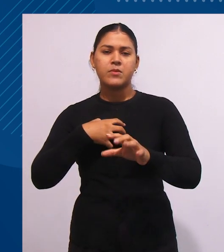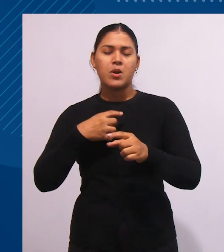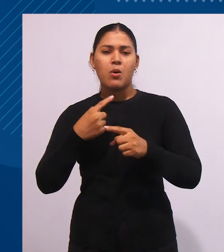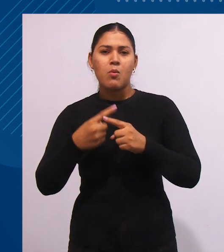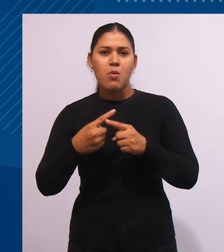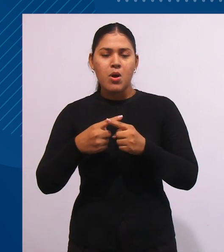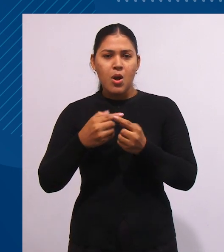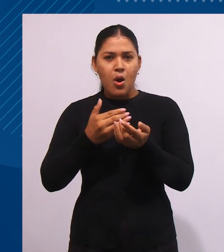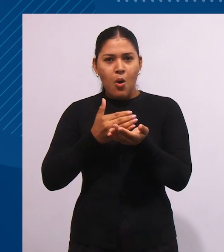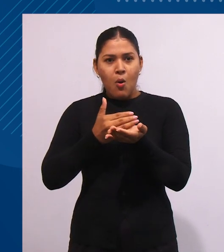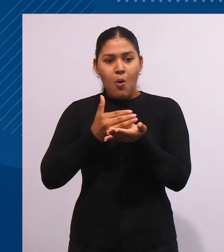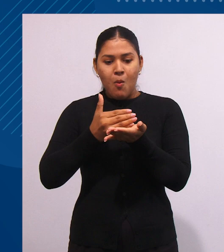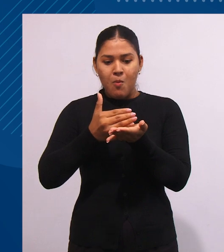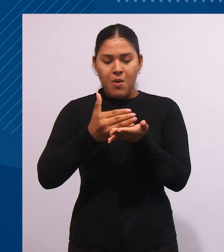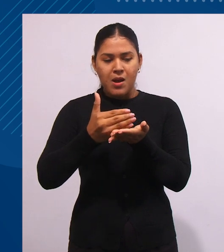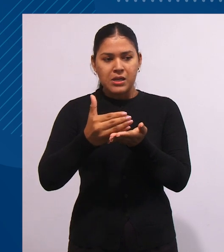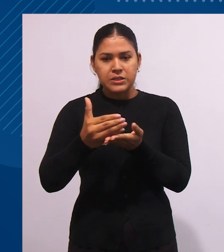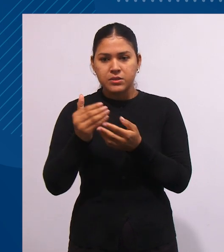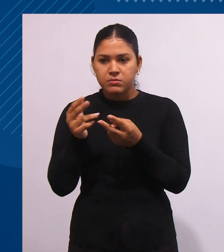acaba